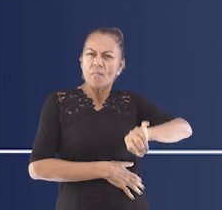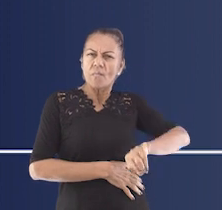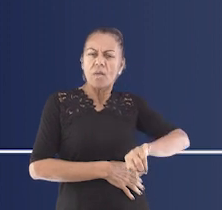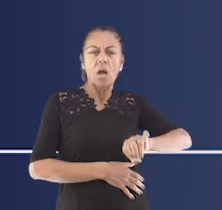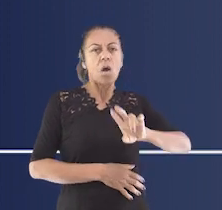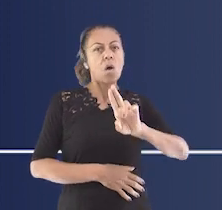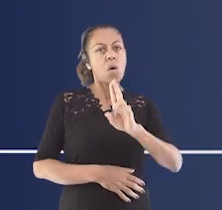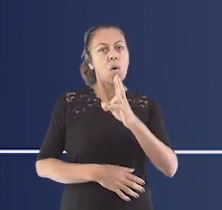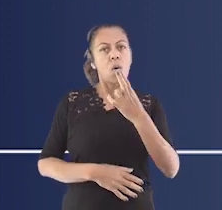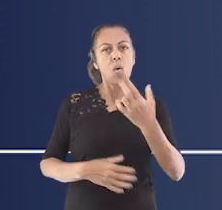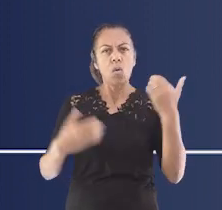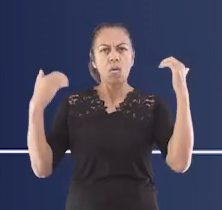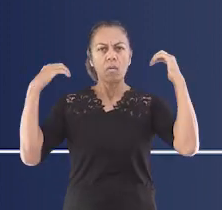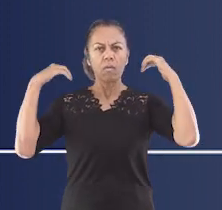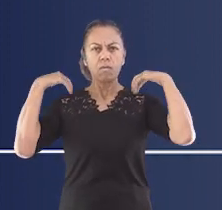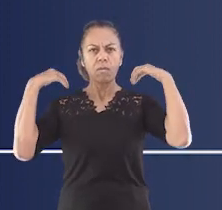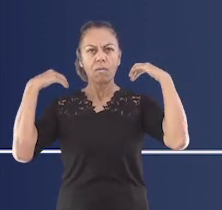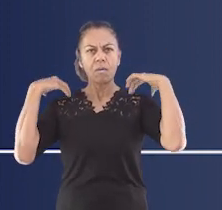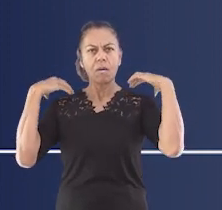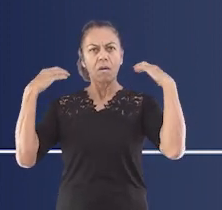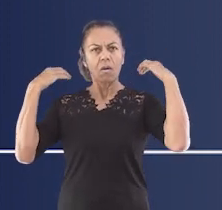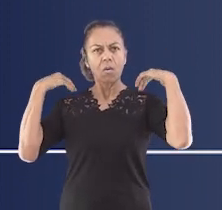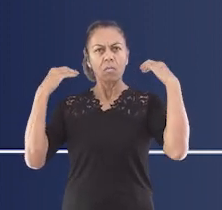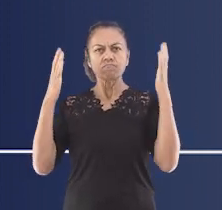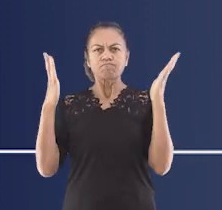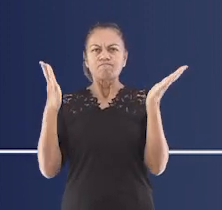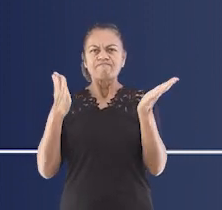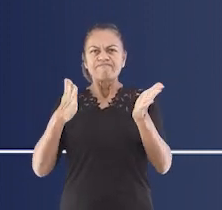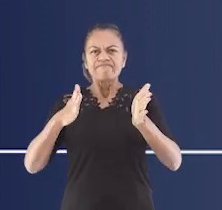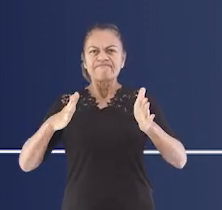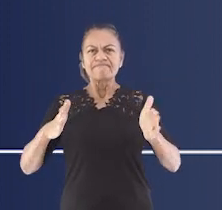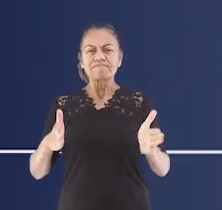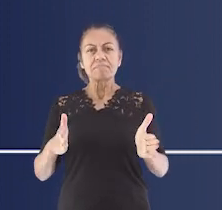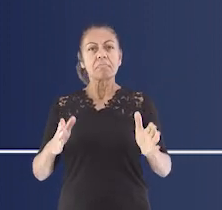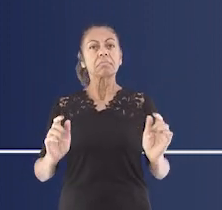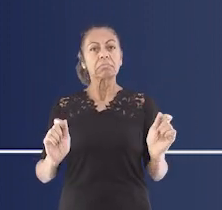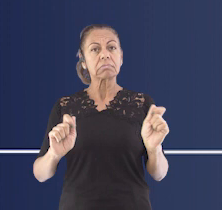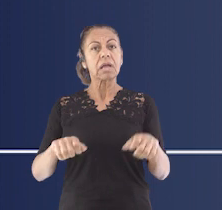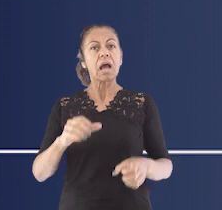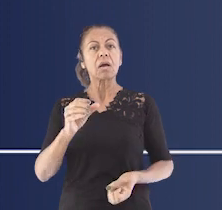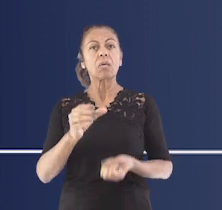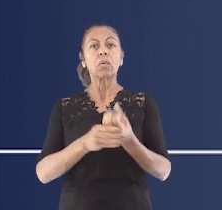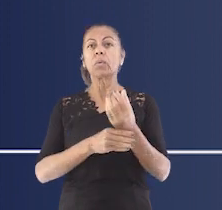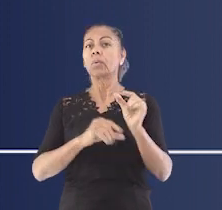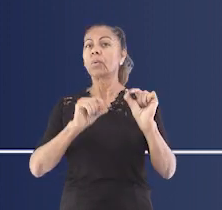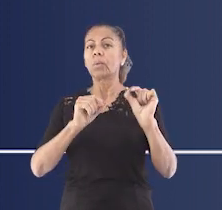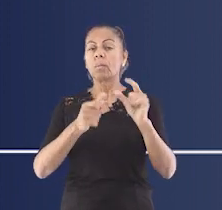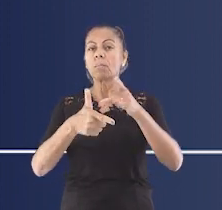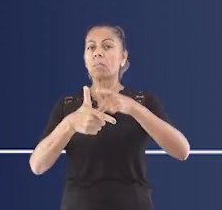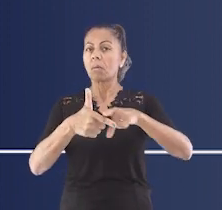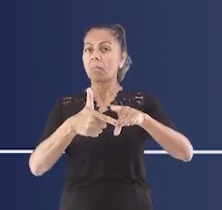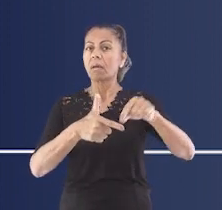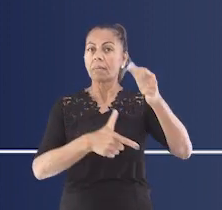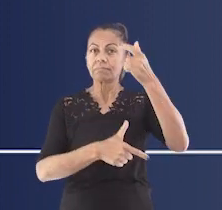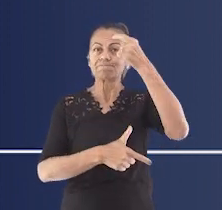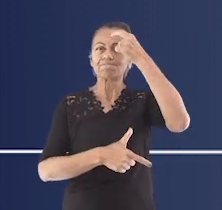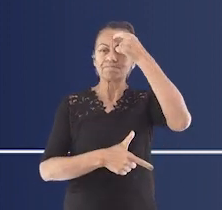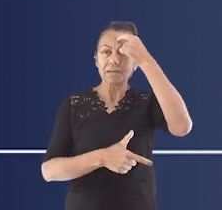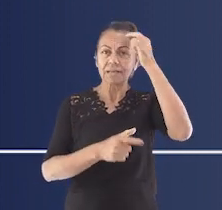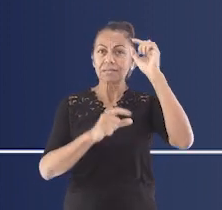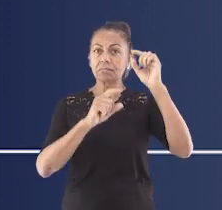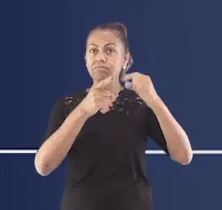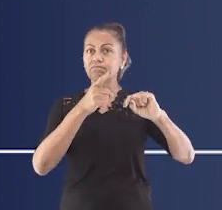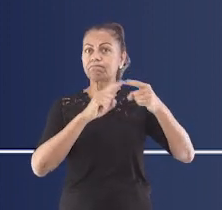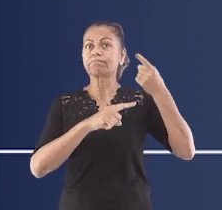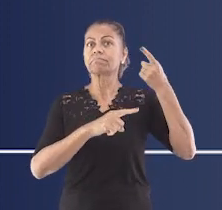um corpo extremamente magro ou extremamente malhado pode resultar em